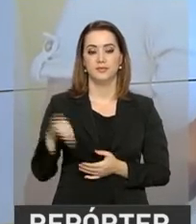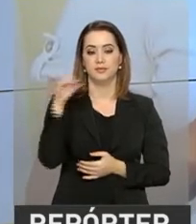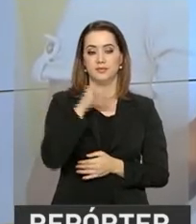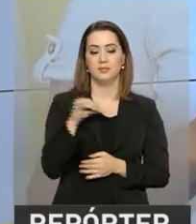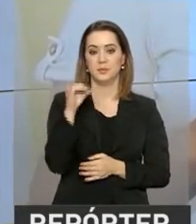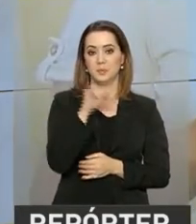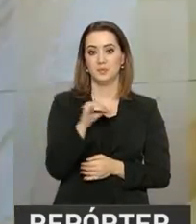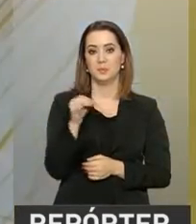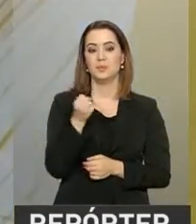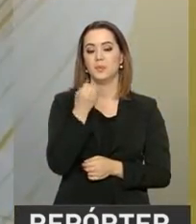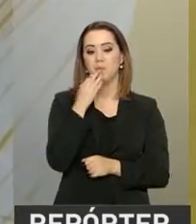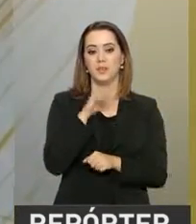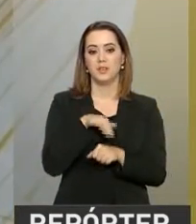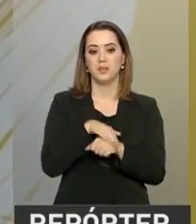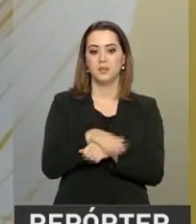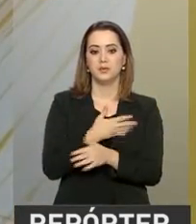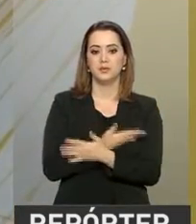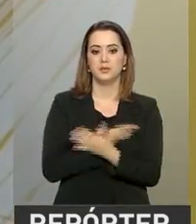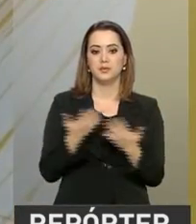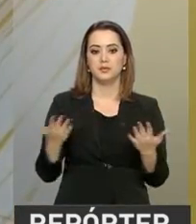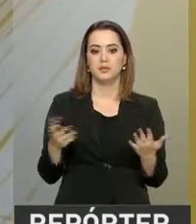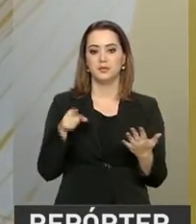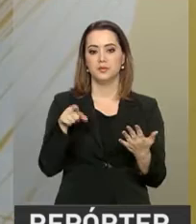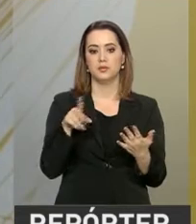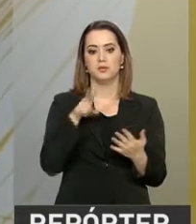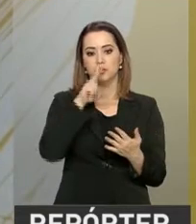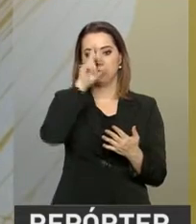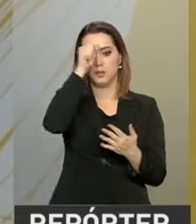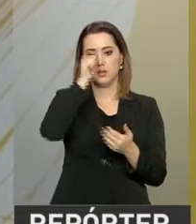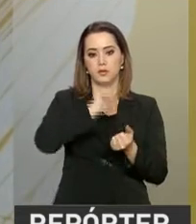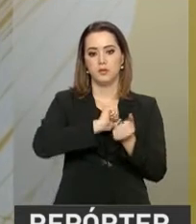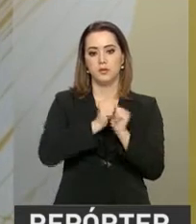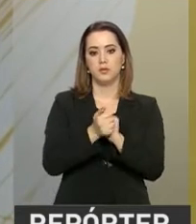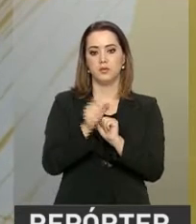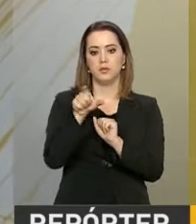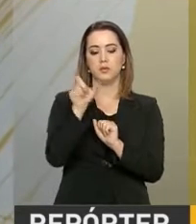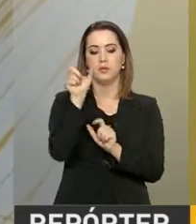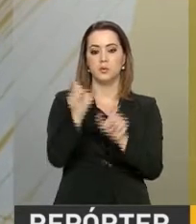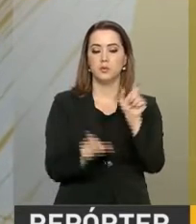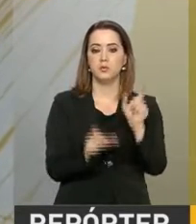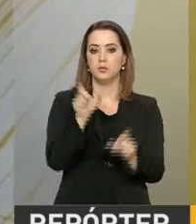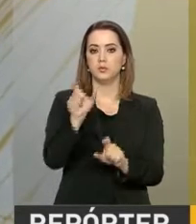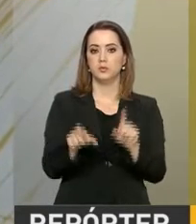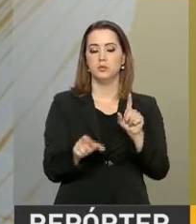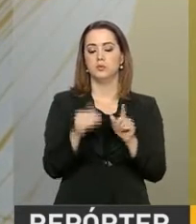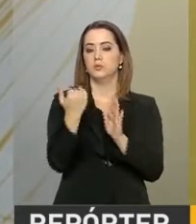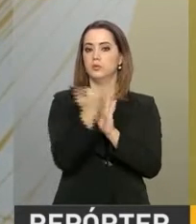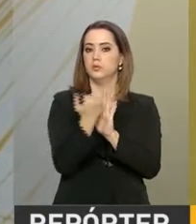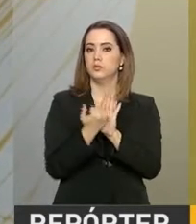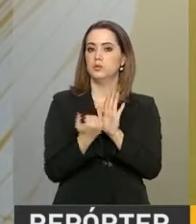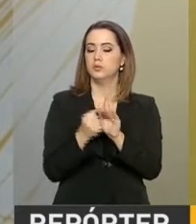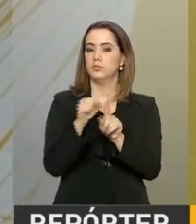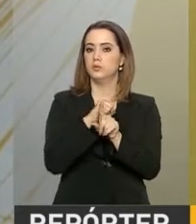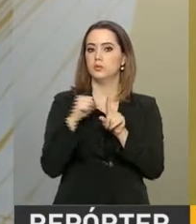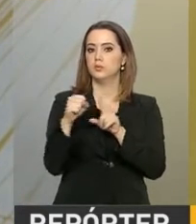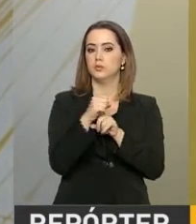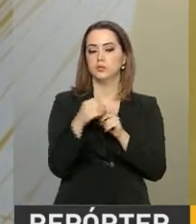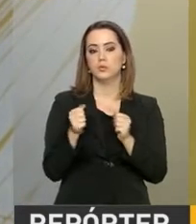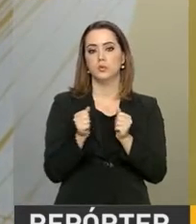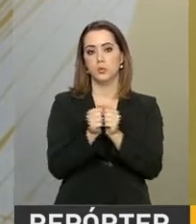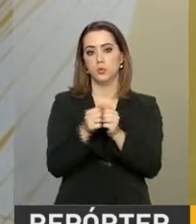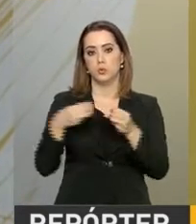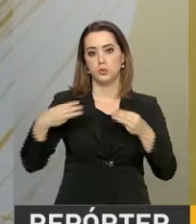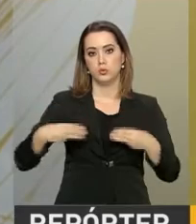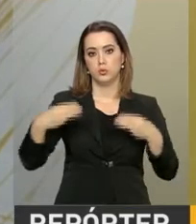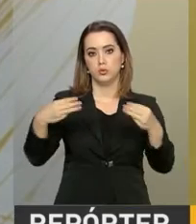Olá, Renata. Boa noite a todos. O Forças do Esporte é um projeto social criado a partir de uma parceria entre os Ministérios da